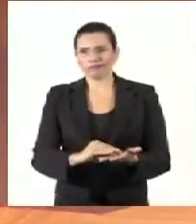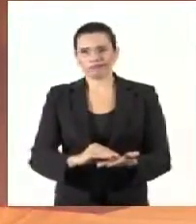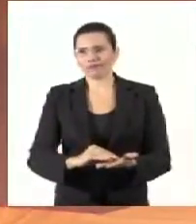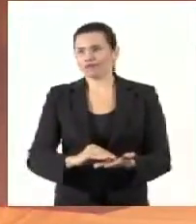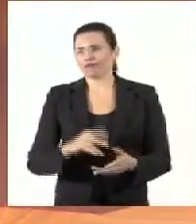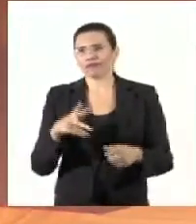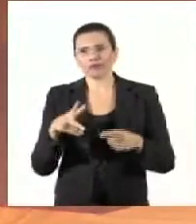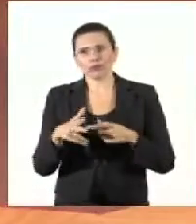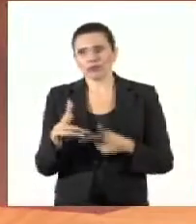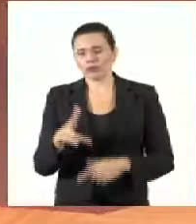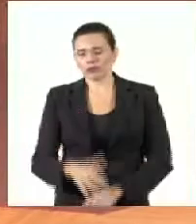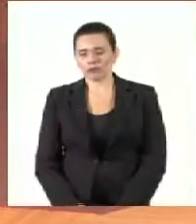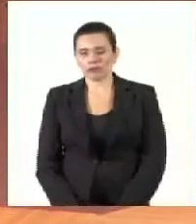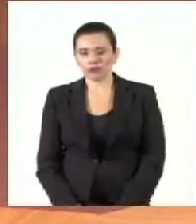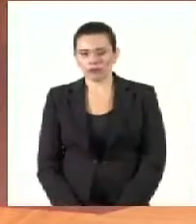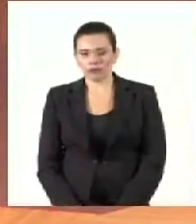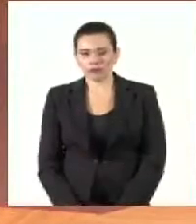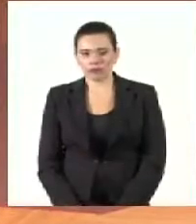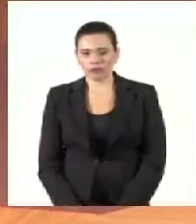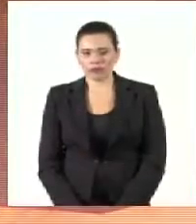assina,